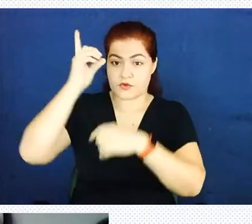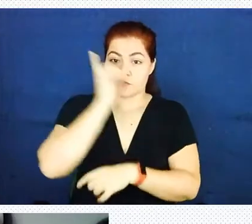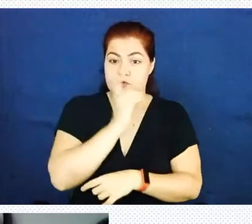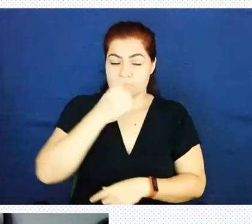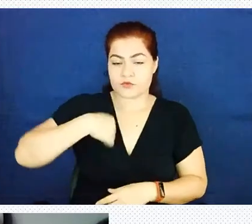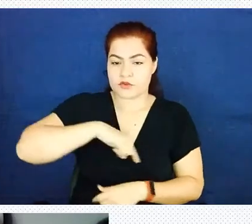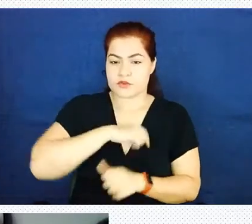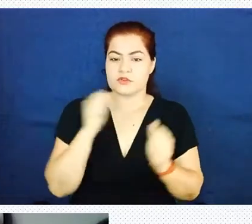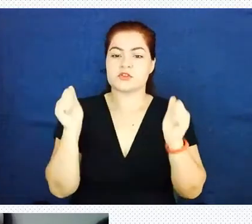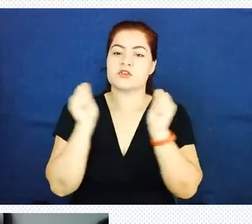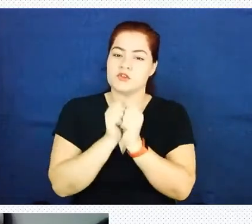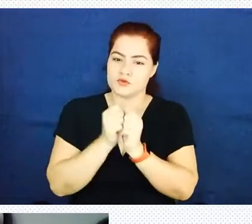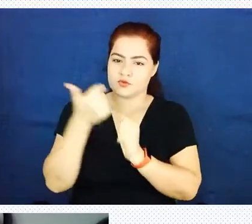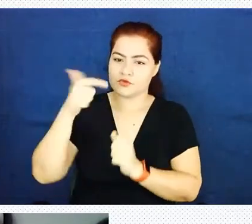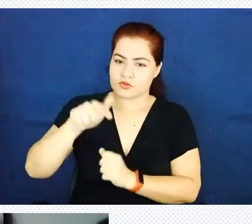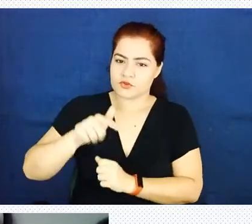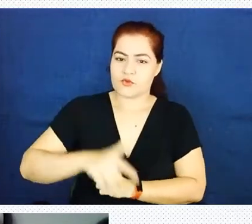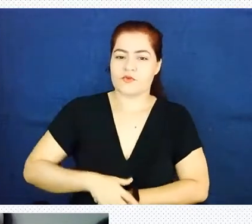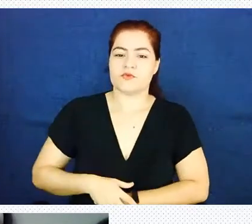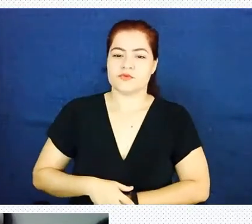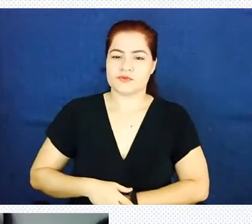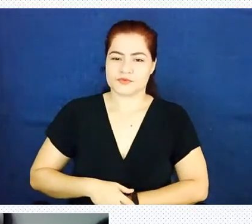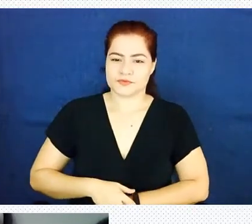estaremos juntas outra vez.